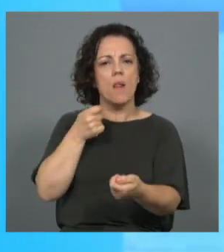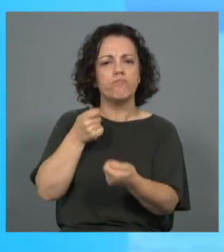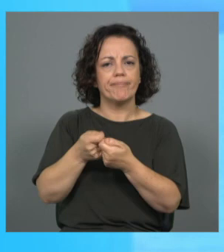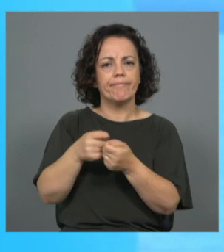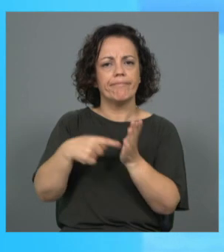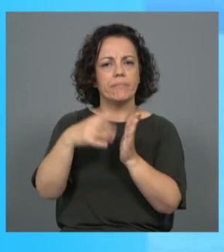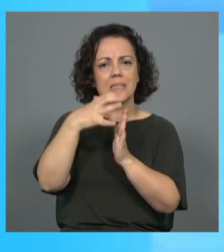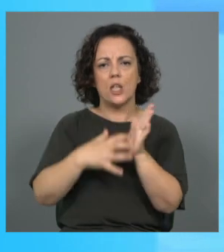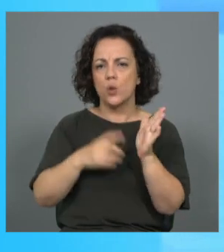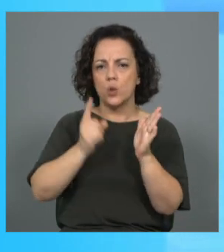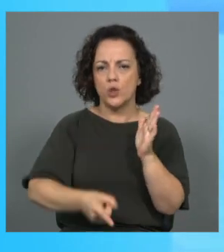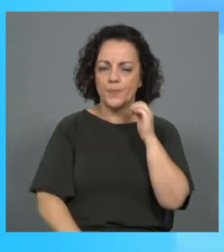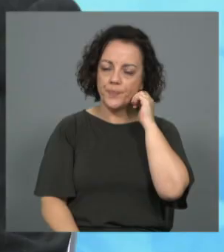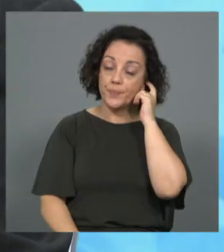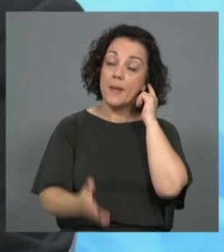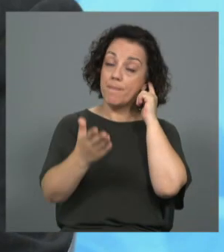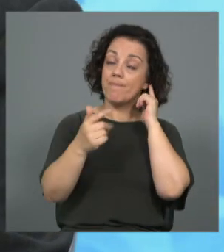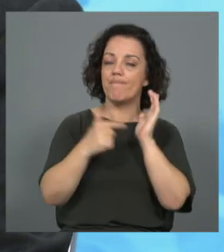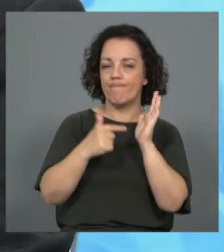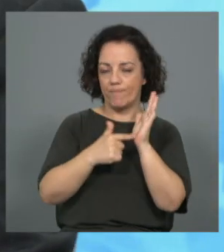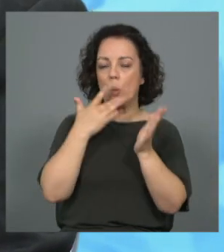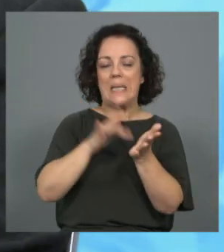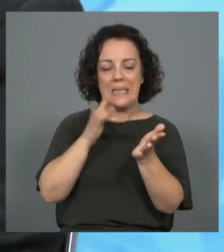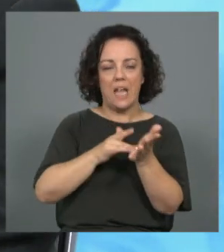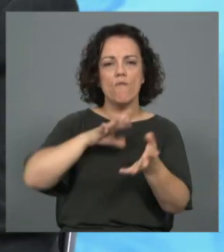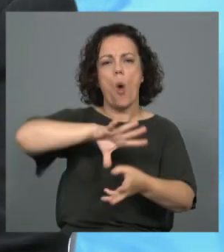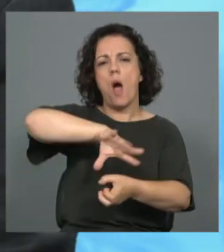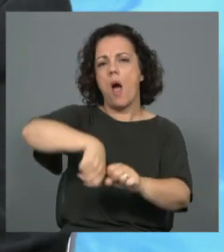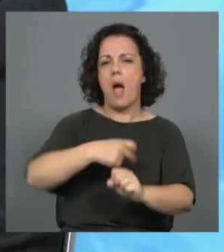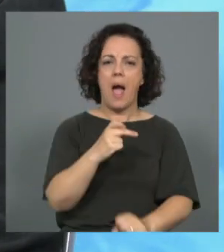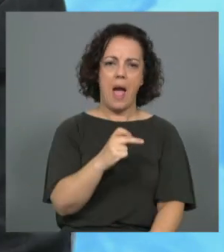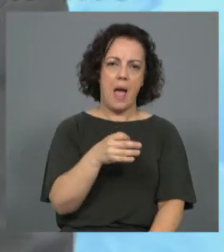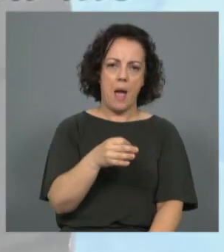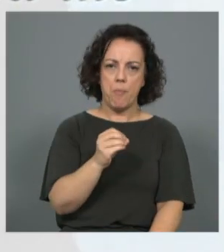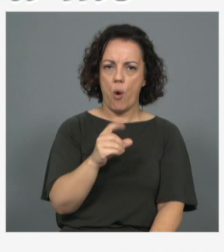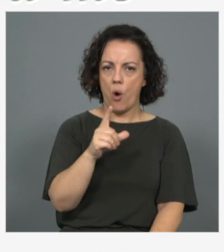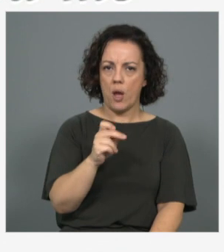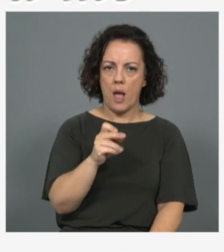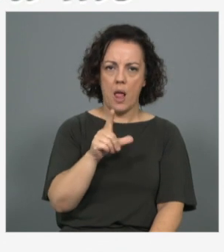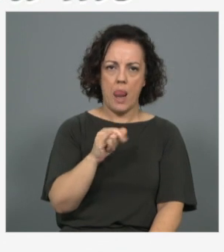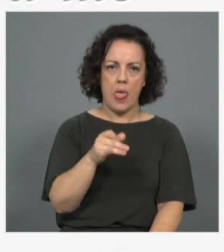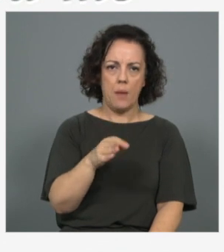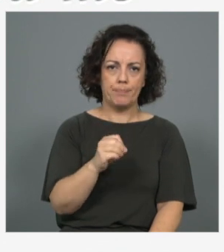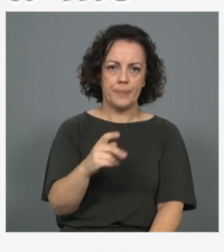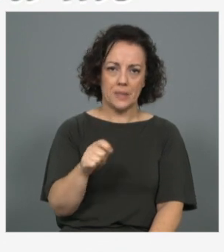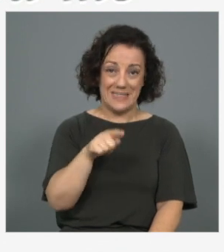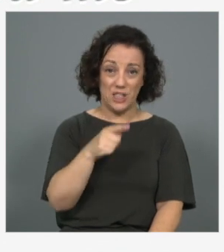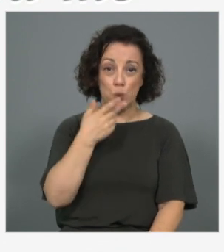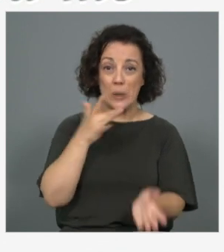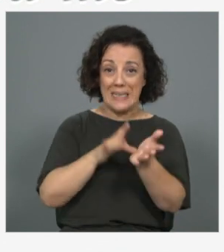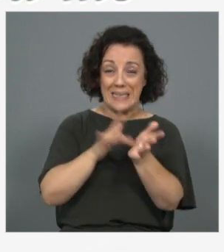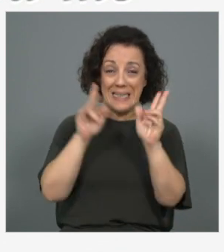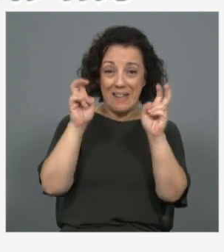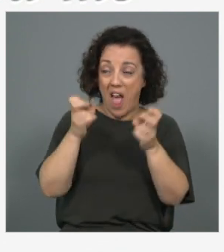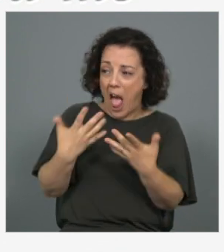texto? Isto está no livro do Apocalipse, que é um livro atualíssimo hoje. Aliás, como sempre na humanidade,